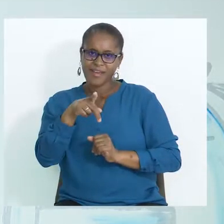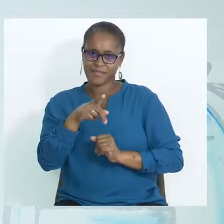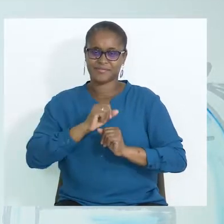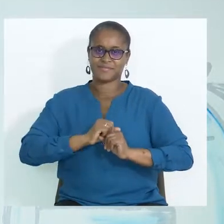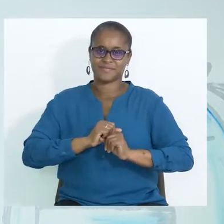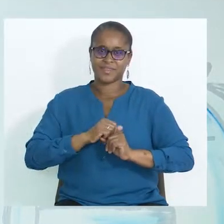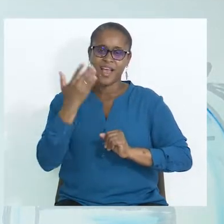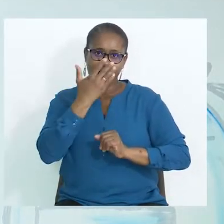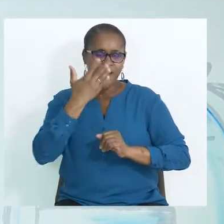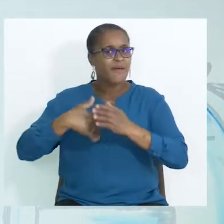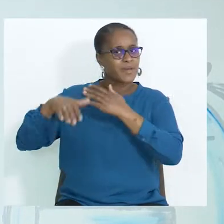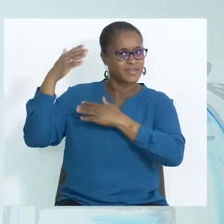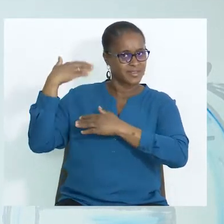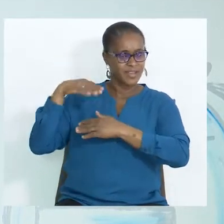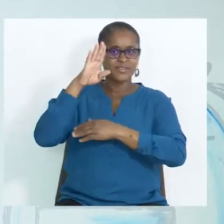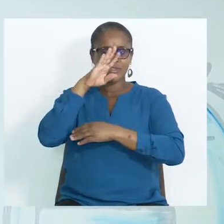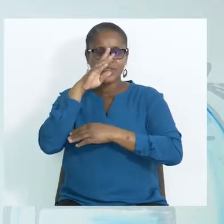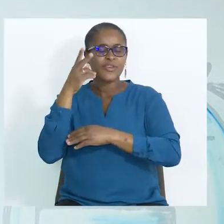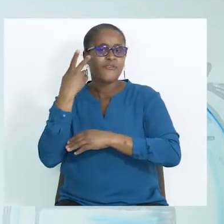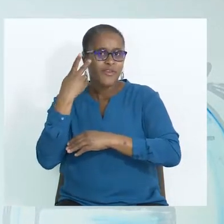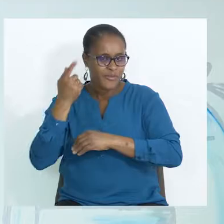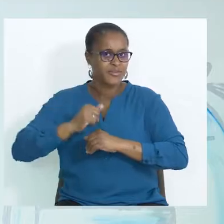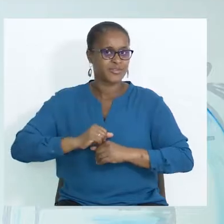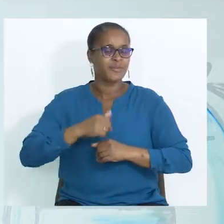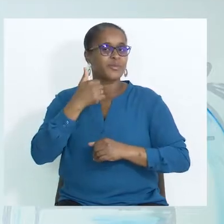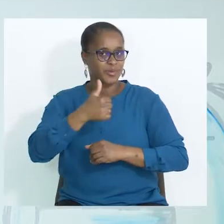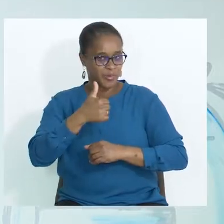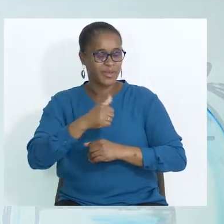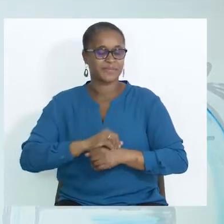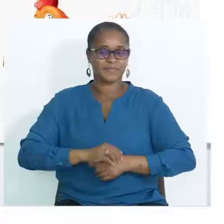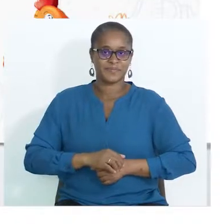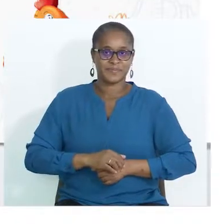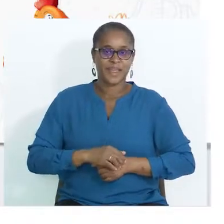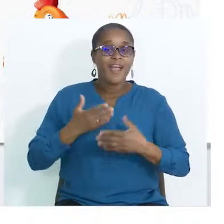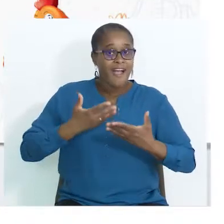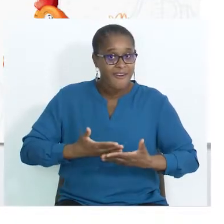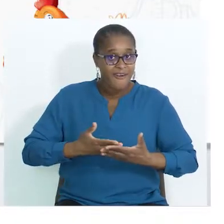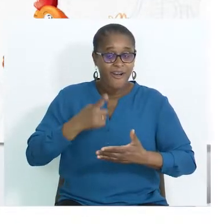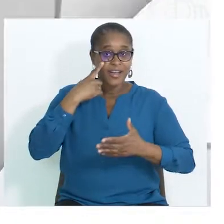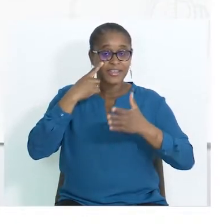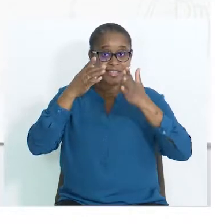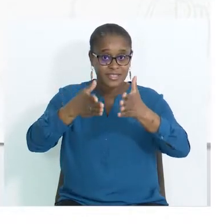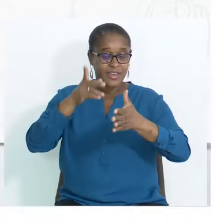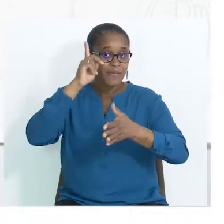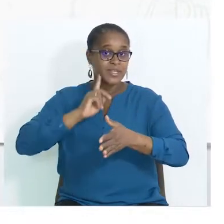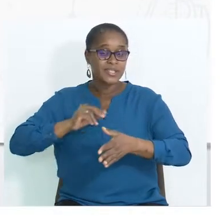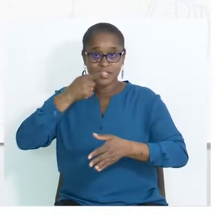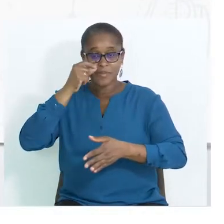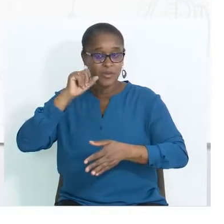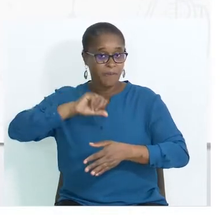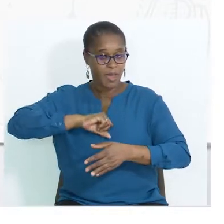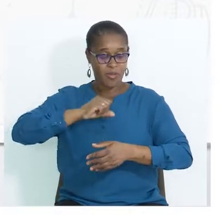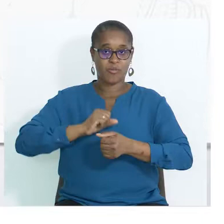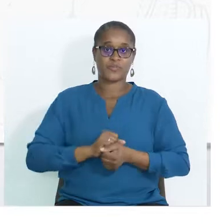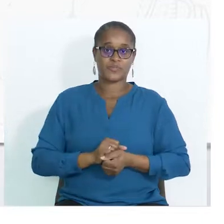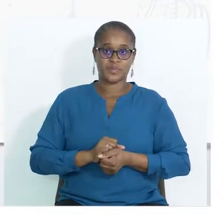acordar aula passará sobre seres vivos muito bem agora atenção Minhas meninas